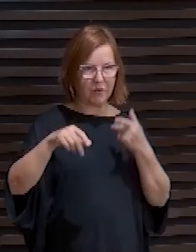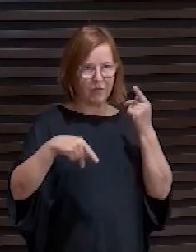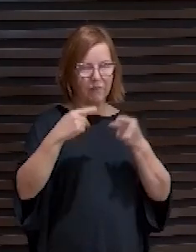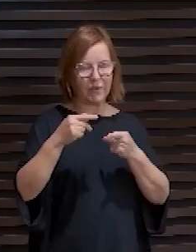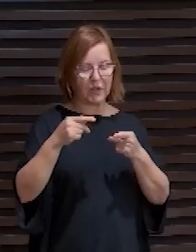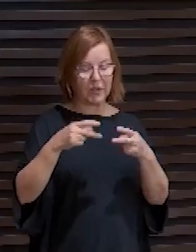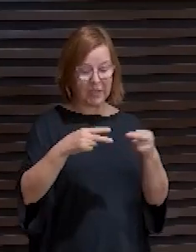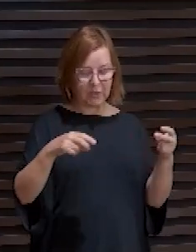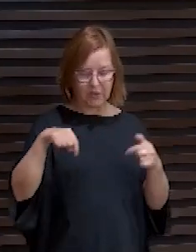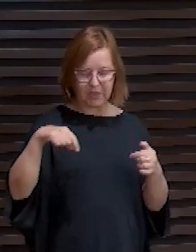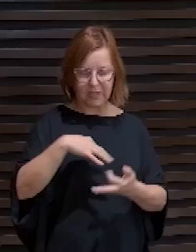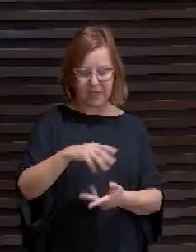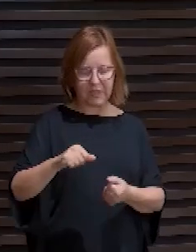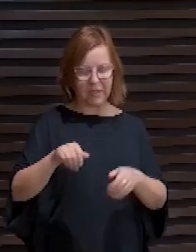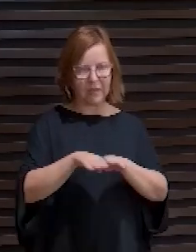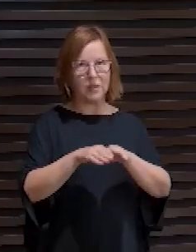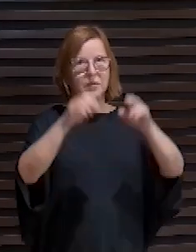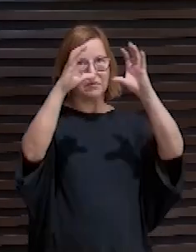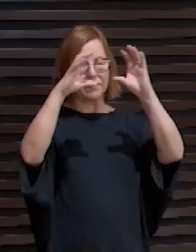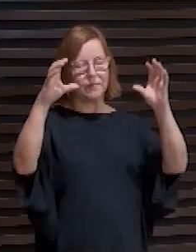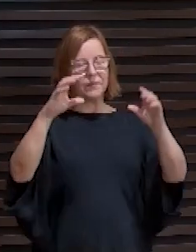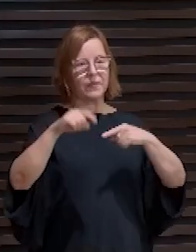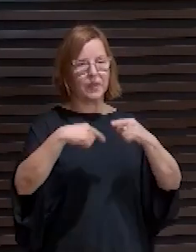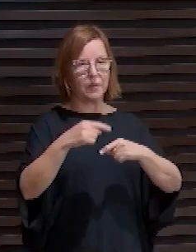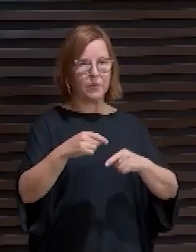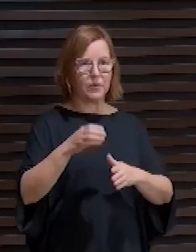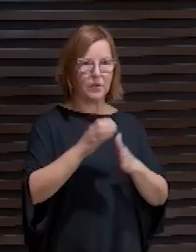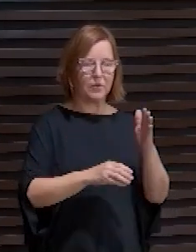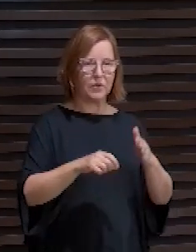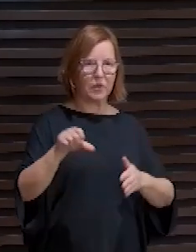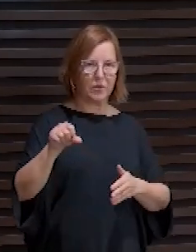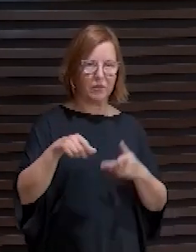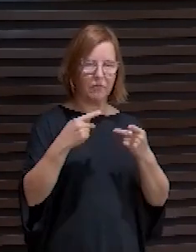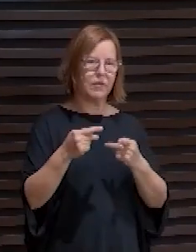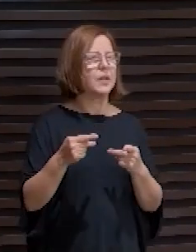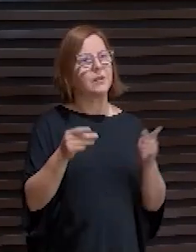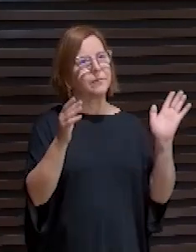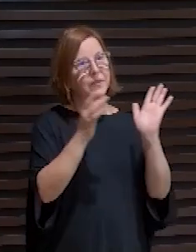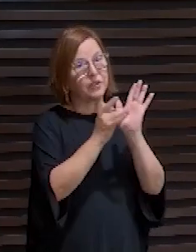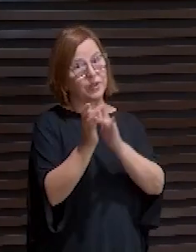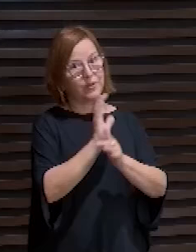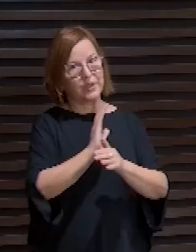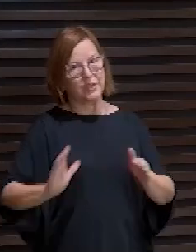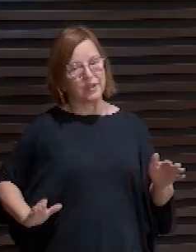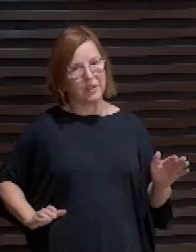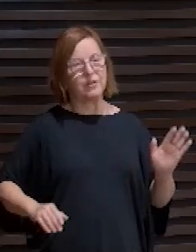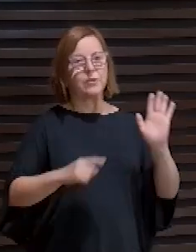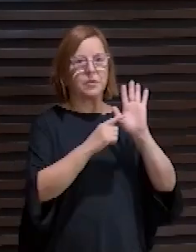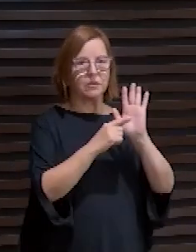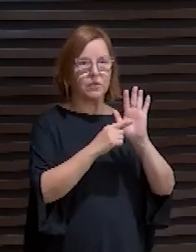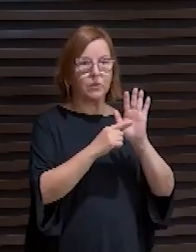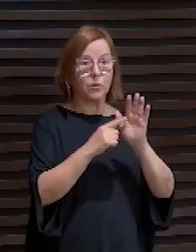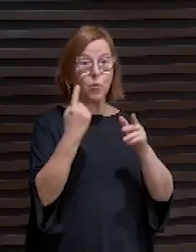celestial, quando no capítulo 9, versículo 26, diz que Jesus Cristo se manifestou uma vez